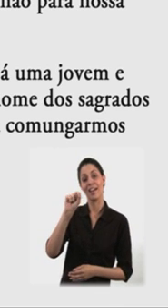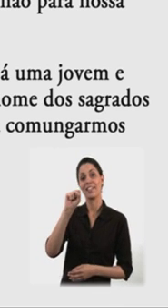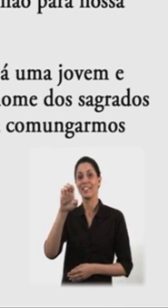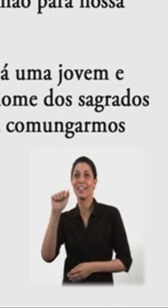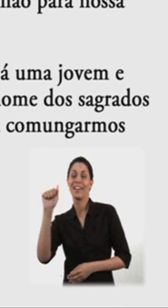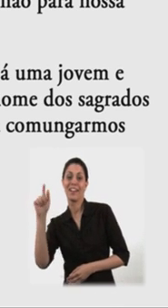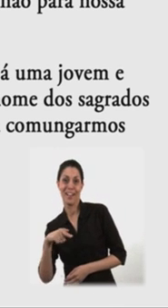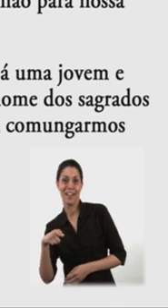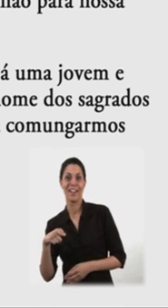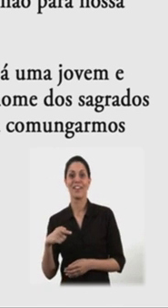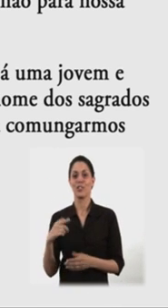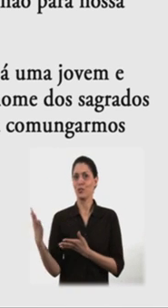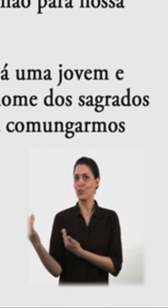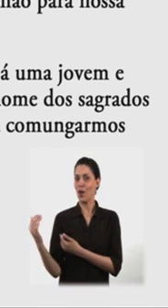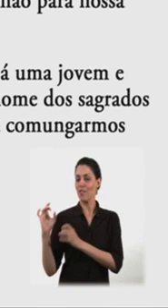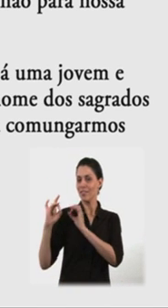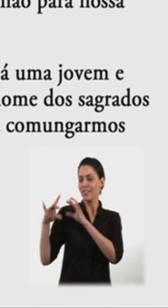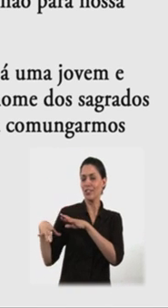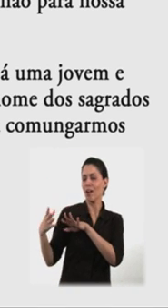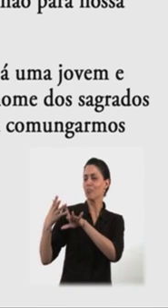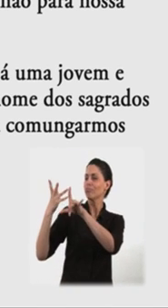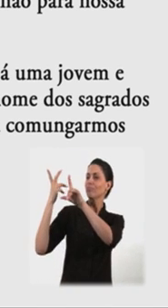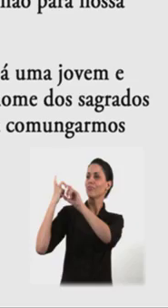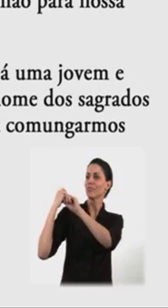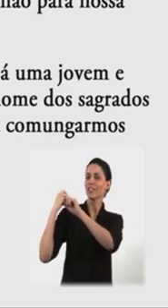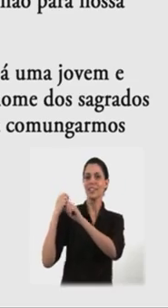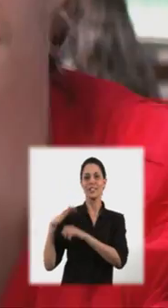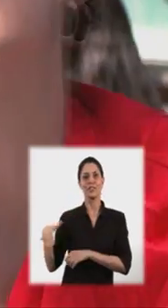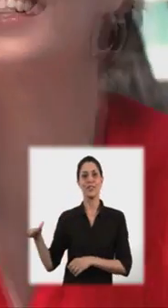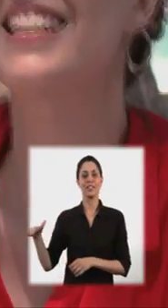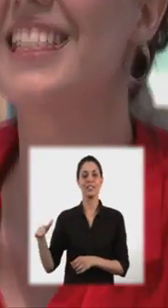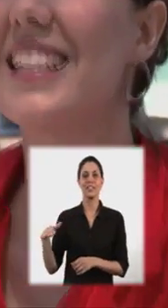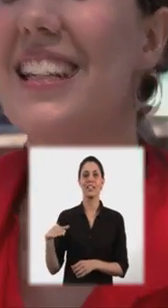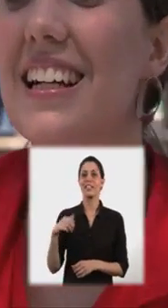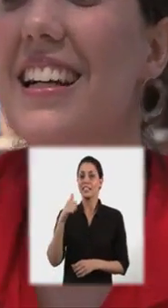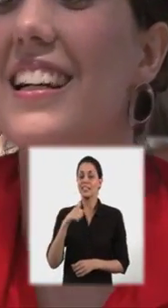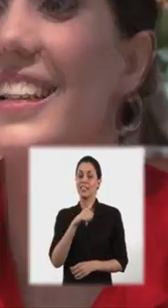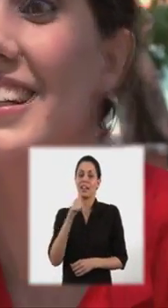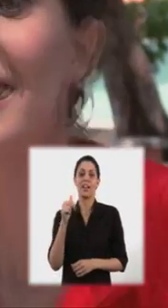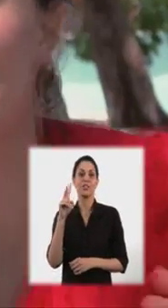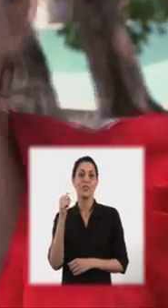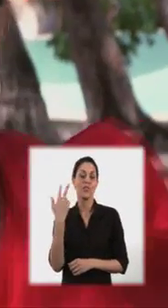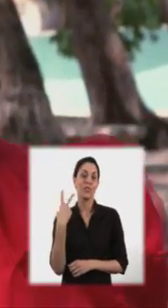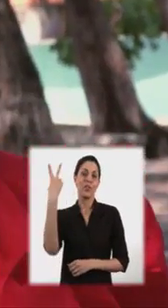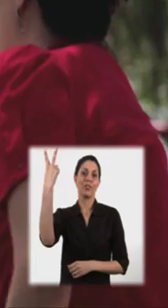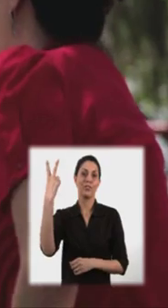valores familiares, desejamos sua presença para comungarmos neste momento tão glorioso. Aí você vê uma linguagem mais